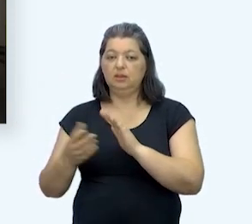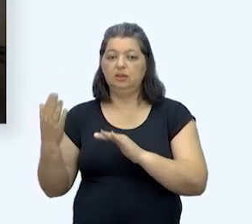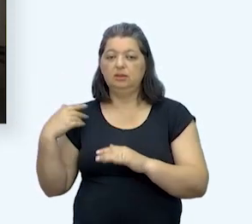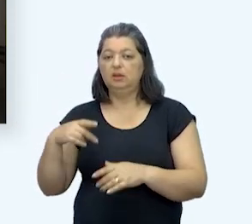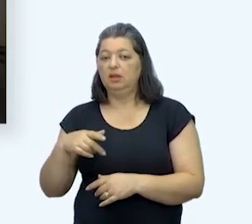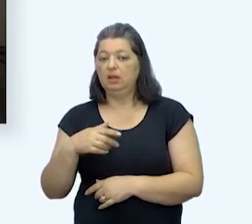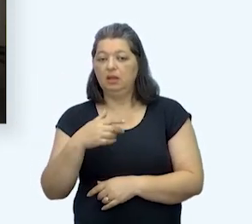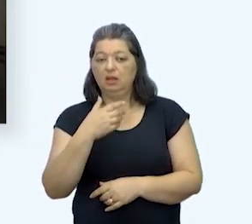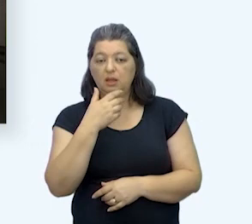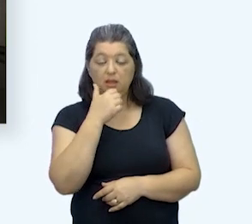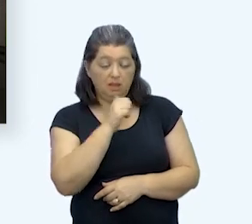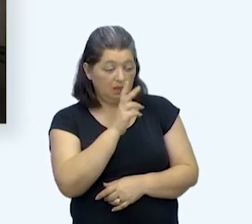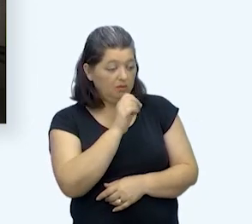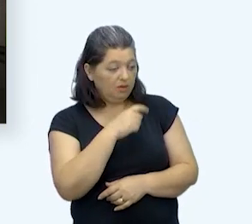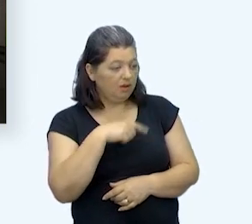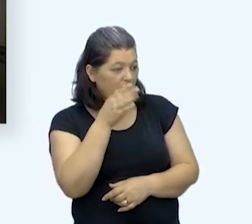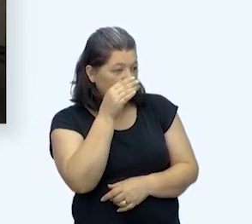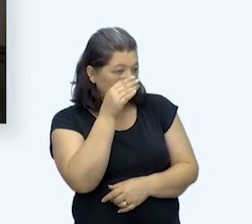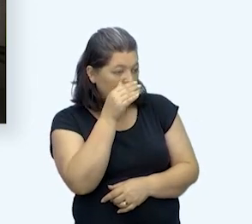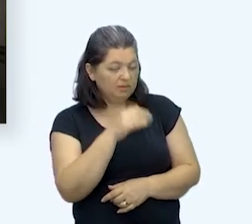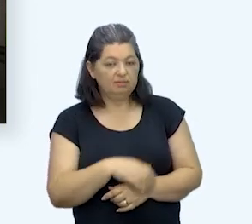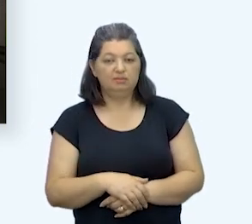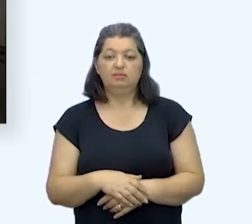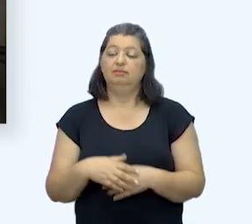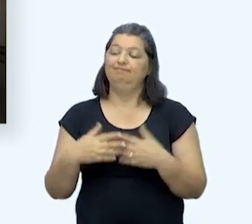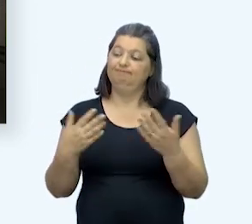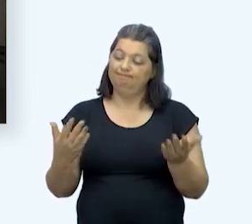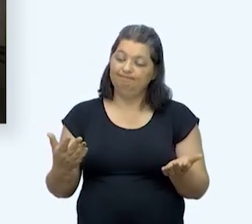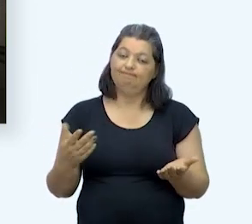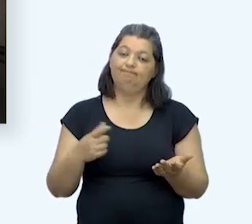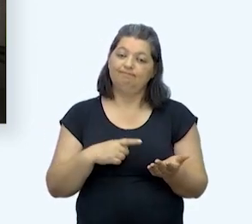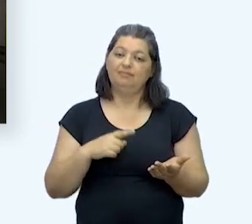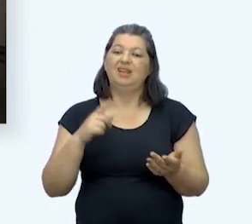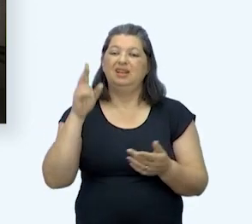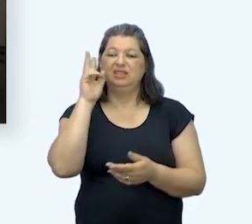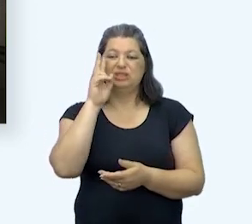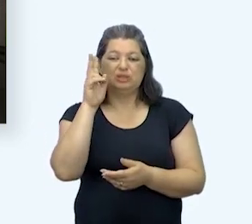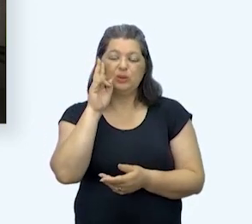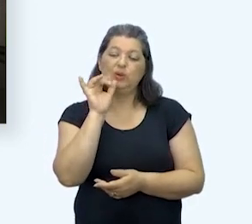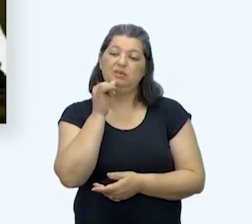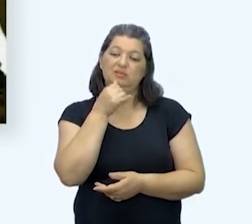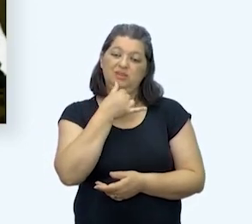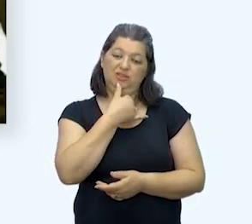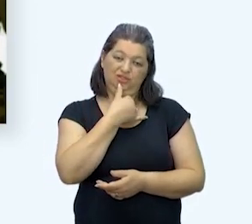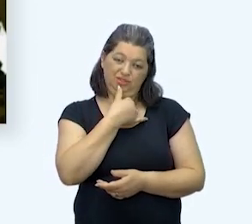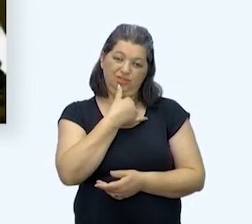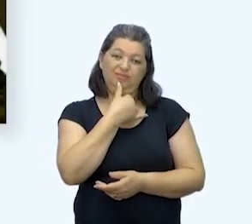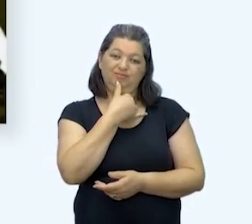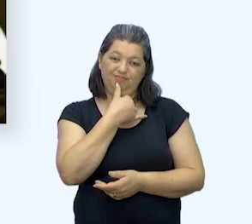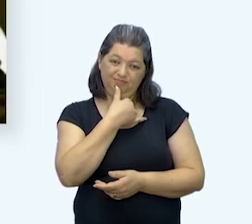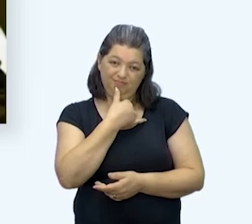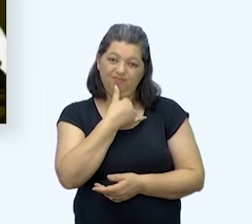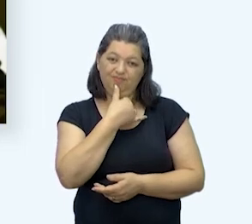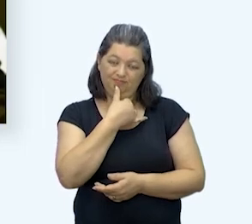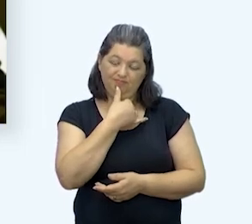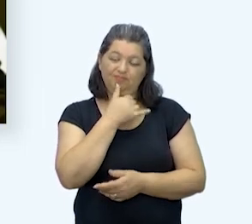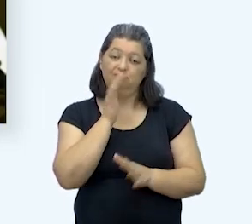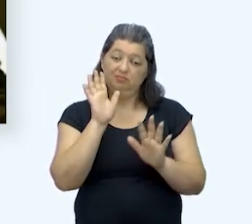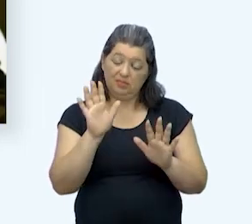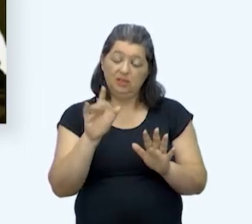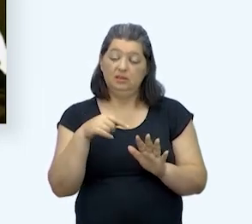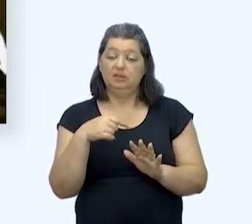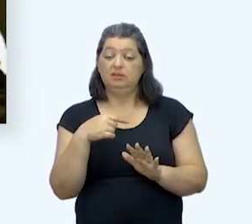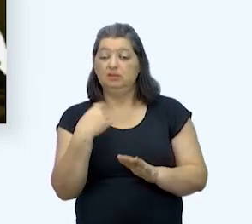super curioso. Ah, sim, meus filhos, bem, mas é uma história muito triste. Mas só assim vamos